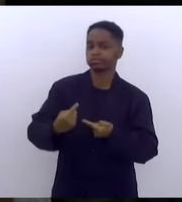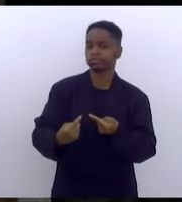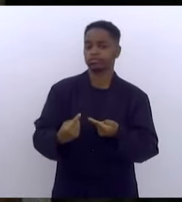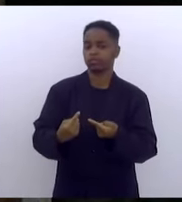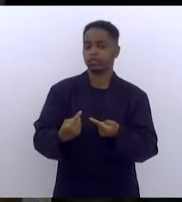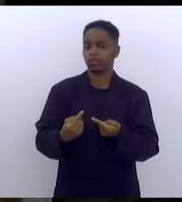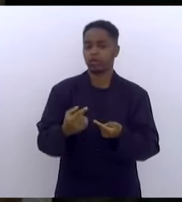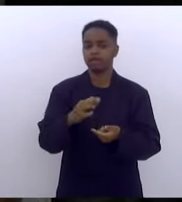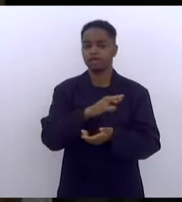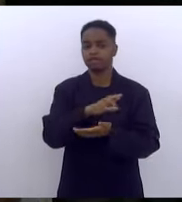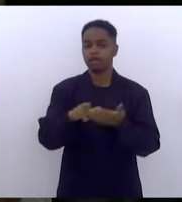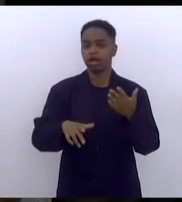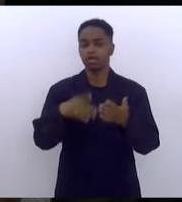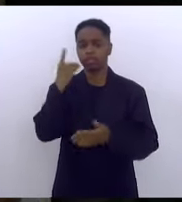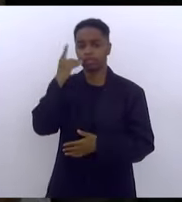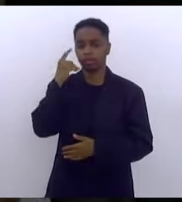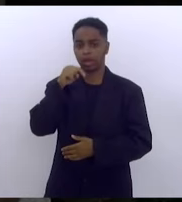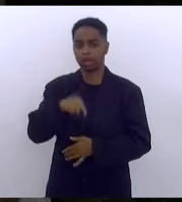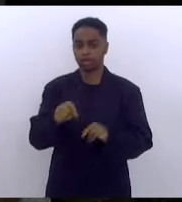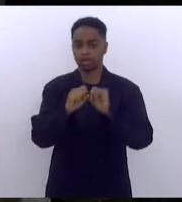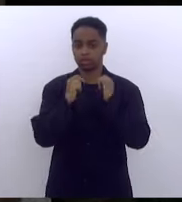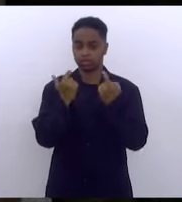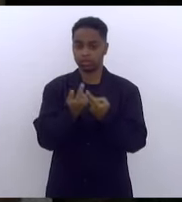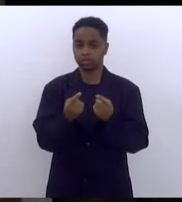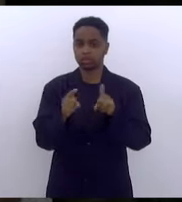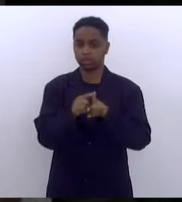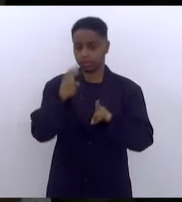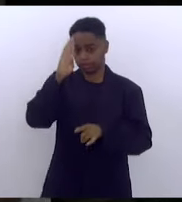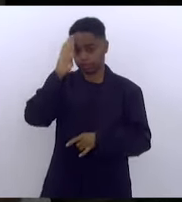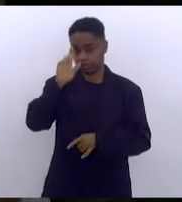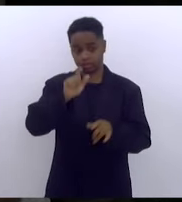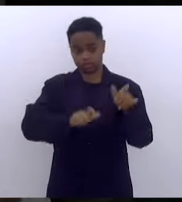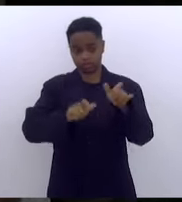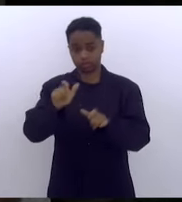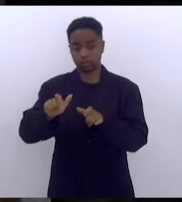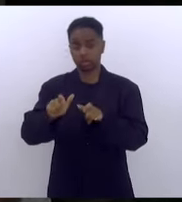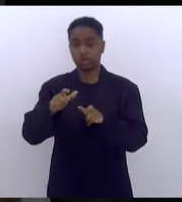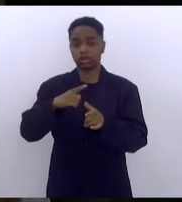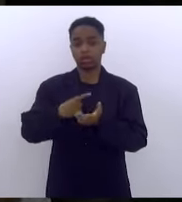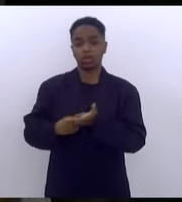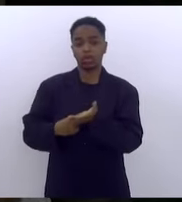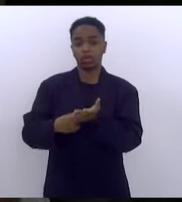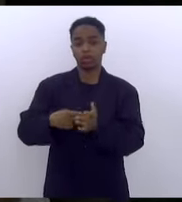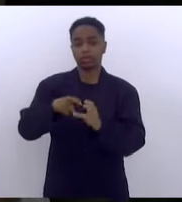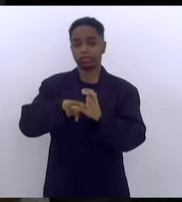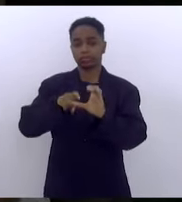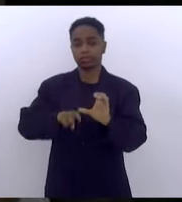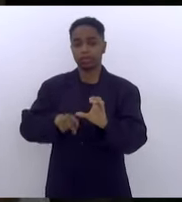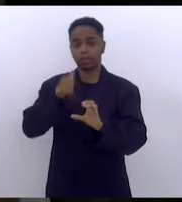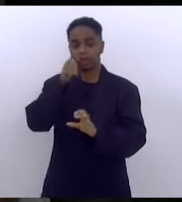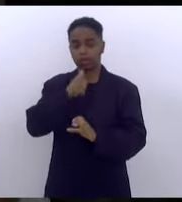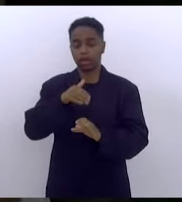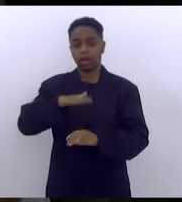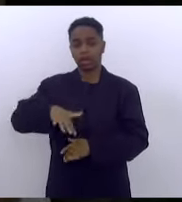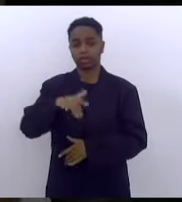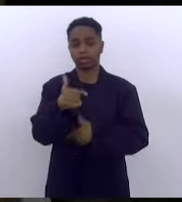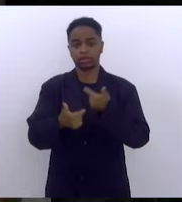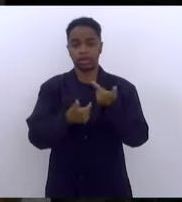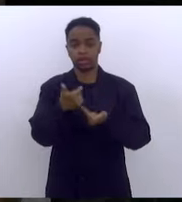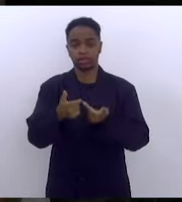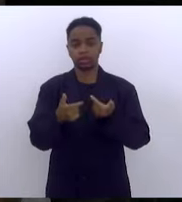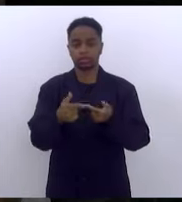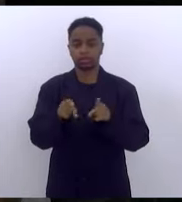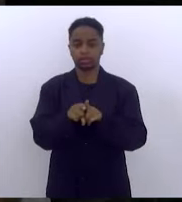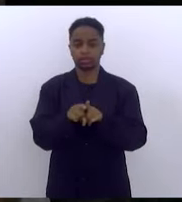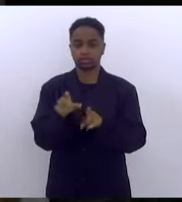muitas parlamentares aqui dessa casa, sobretudo aquelas comprometidas com a emancipação das mulheres no mercado de trabalho e de todo